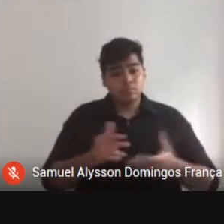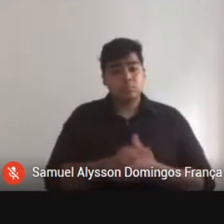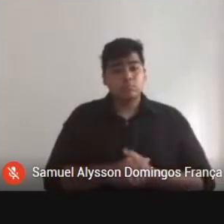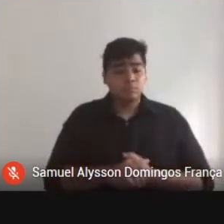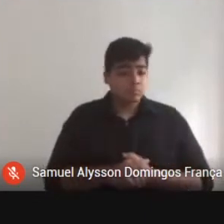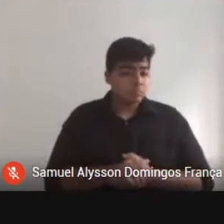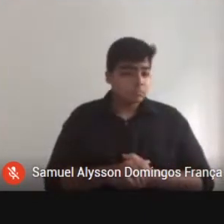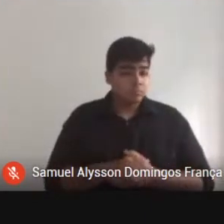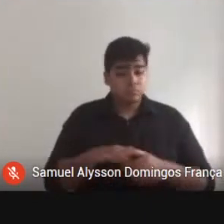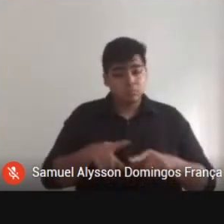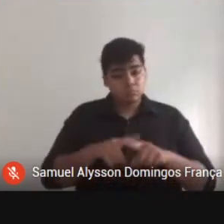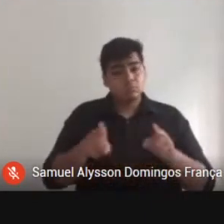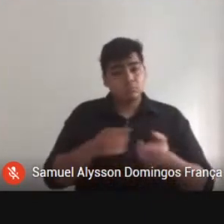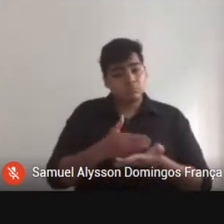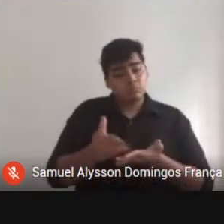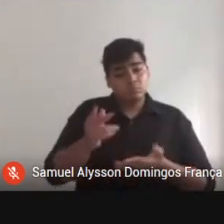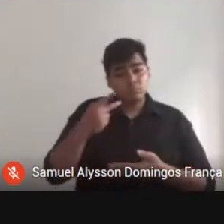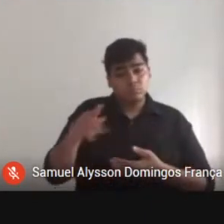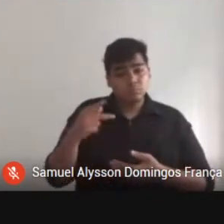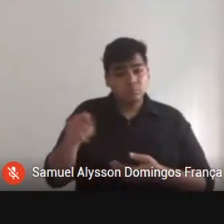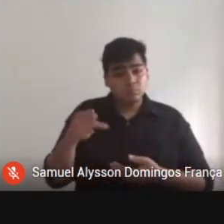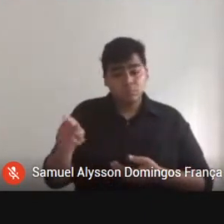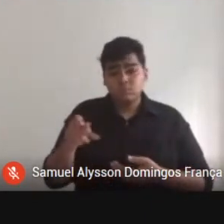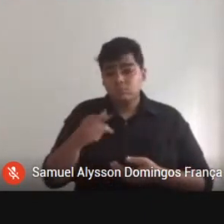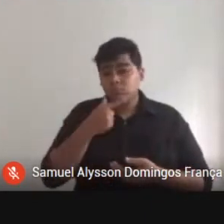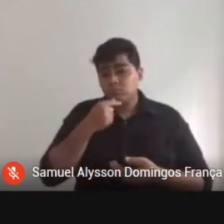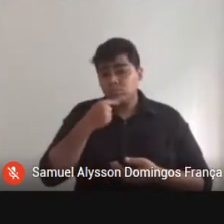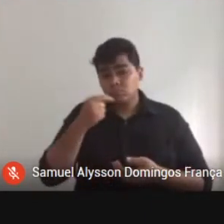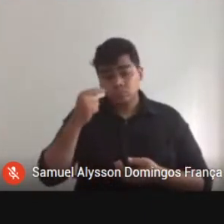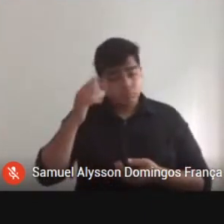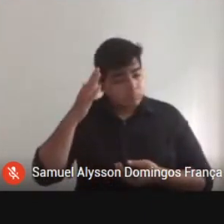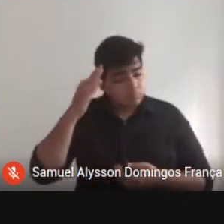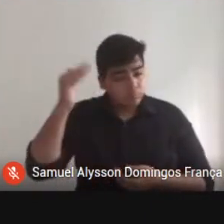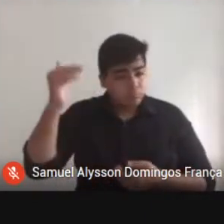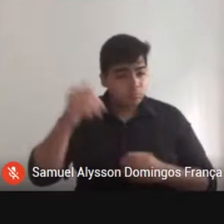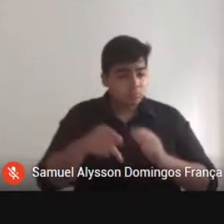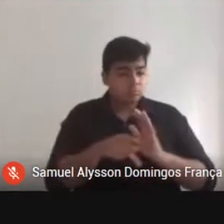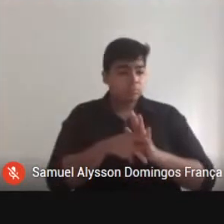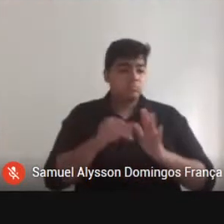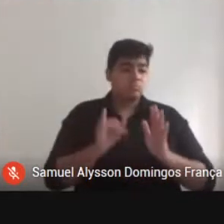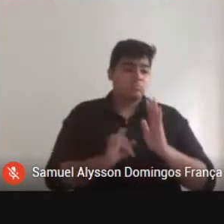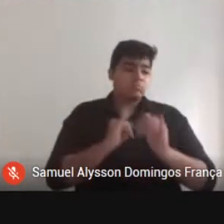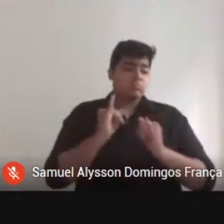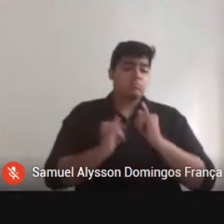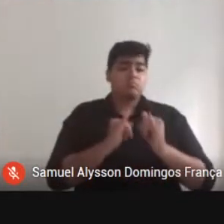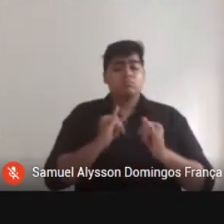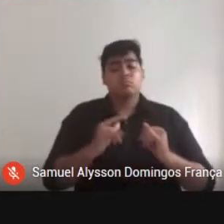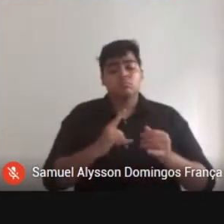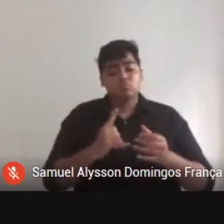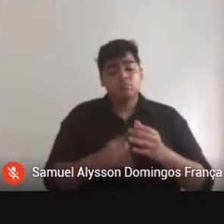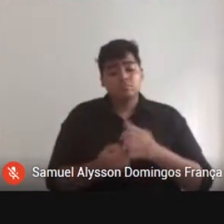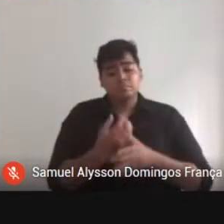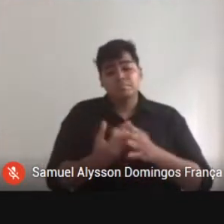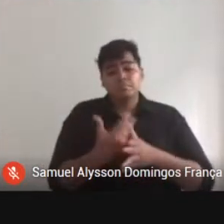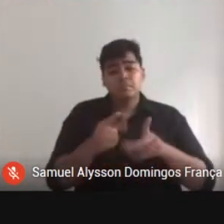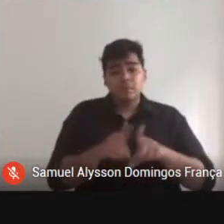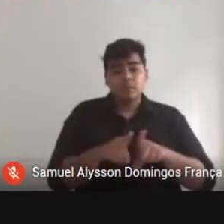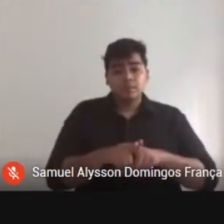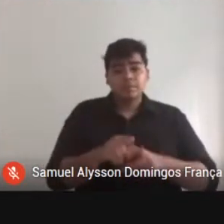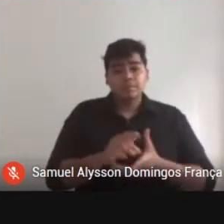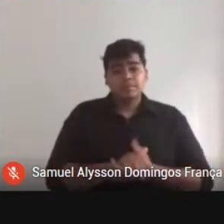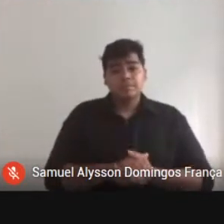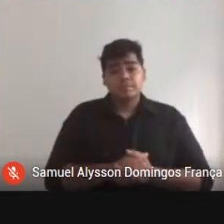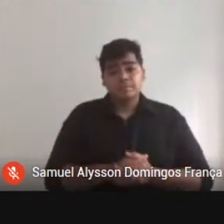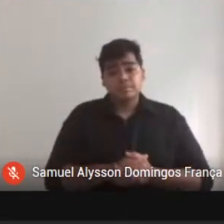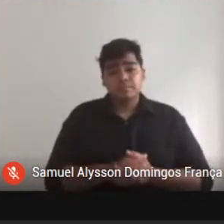croquis, né? Aquele croquis é famoso, é fácil de achá-lo pela internet, em várias publicações também. Então, assim,